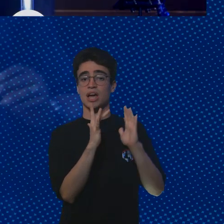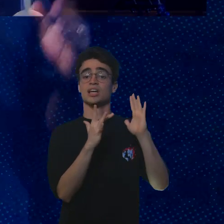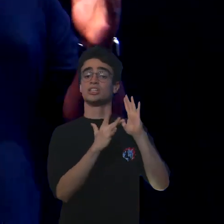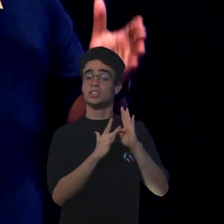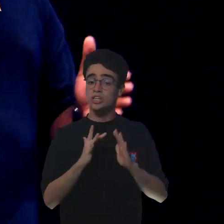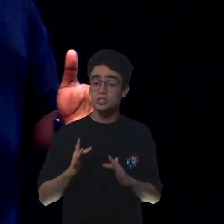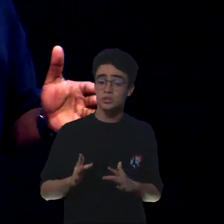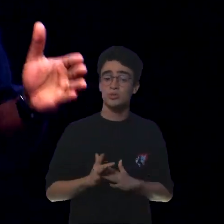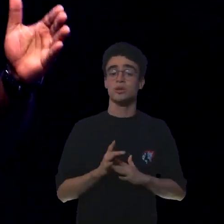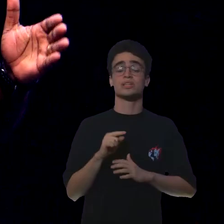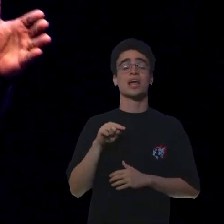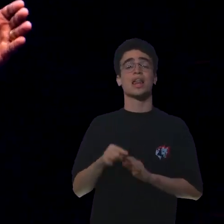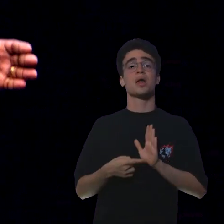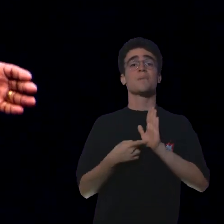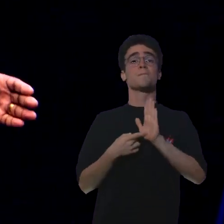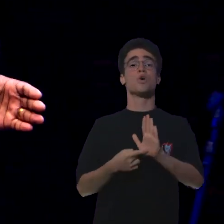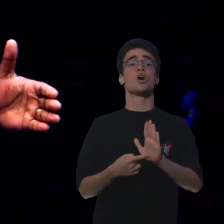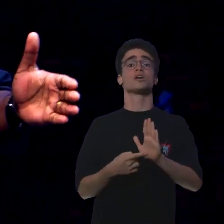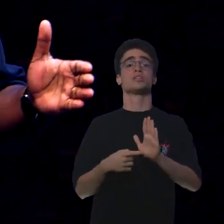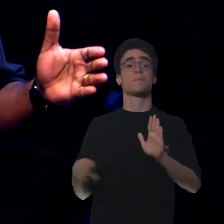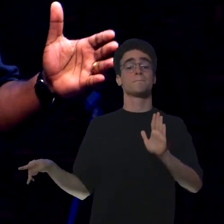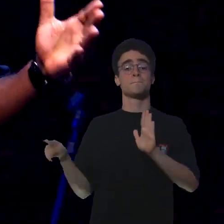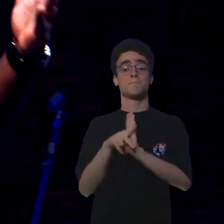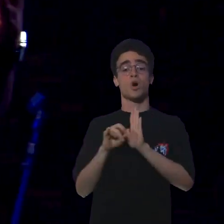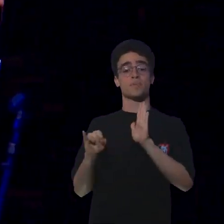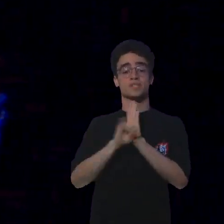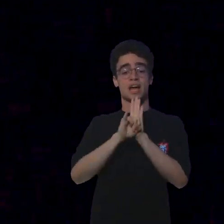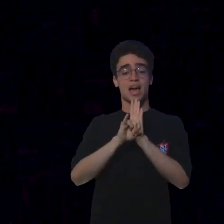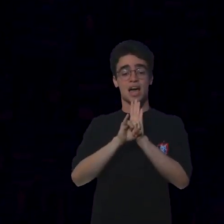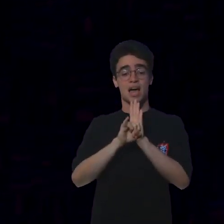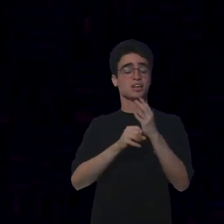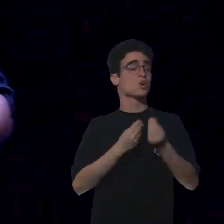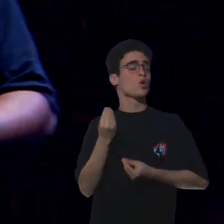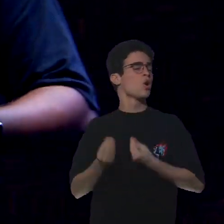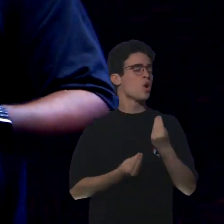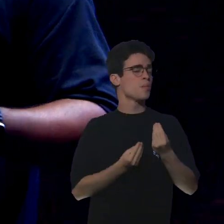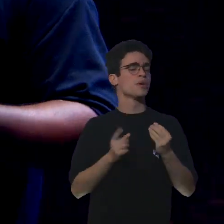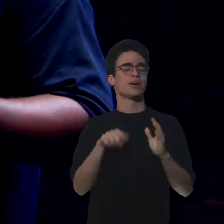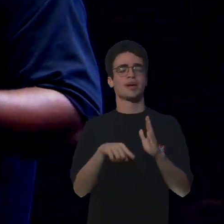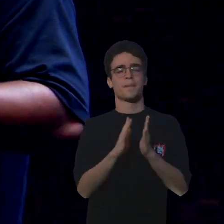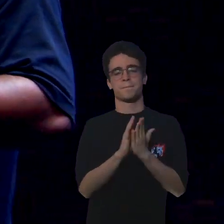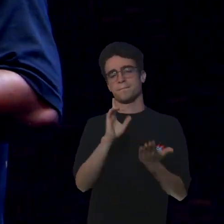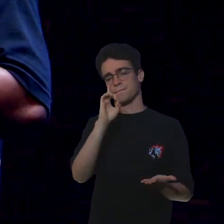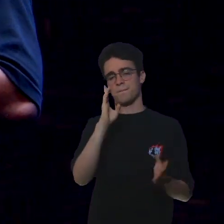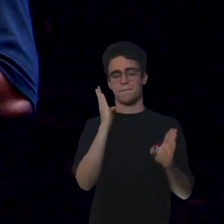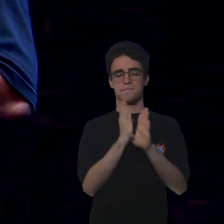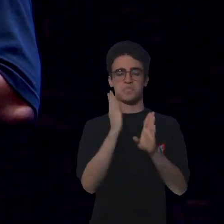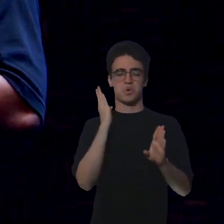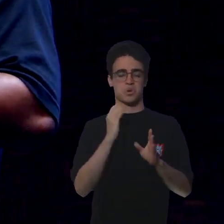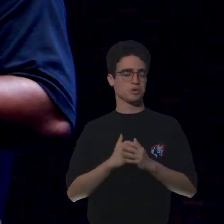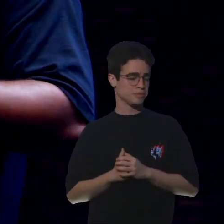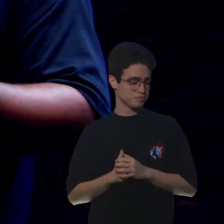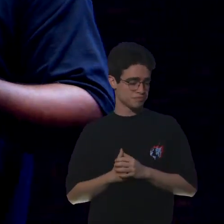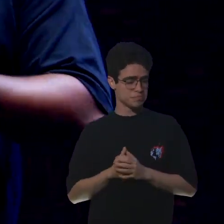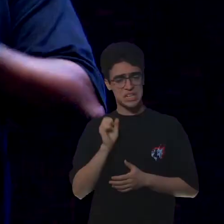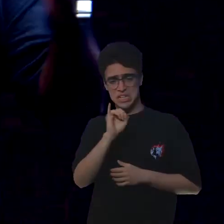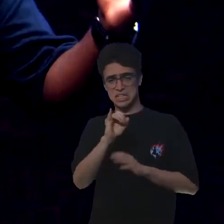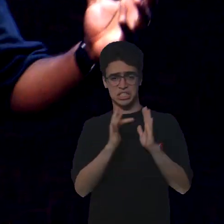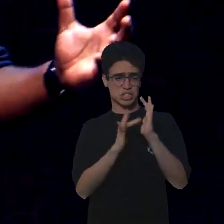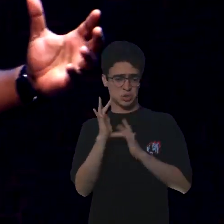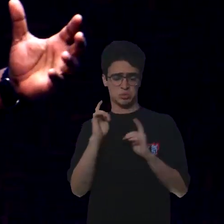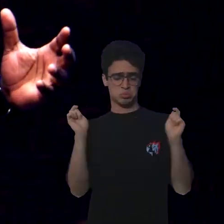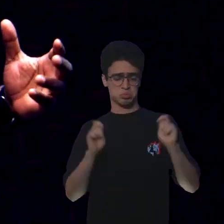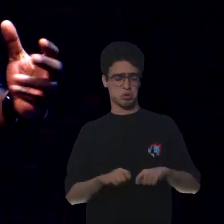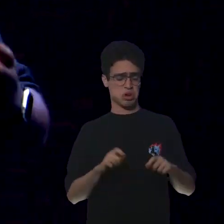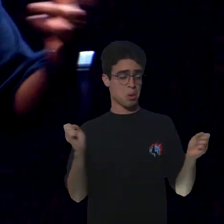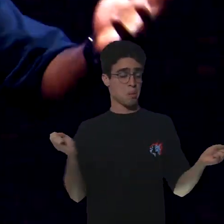ele revela a sua identidade através da palavra. Ele poderia muito bem fazer um